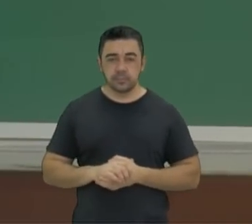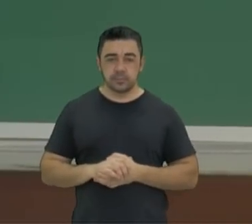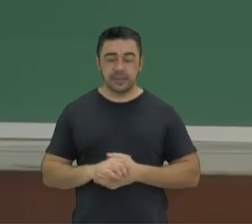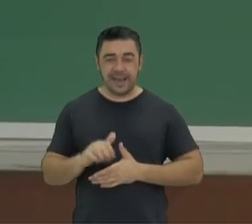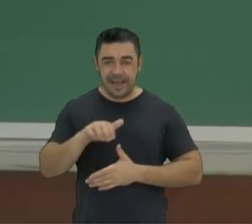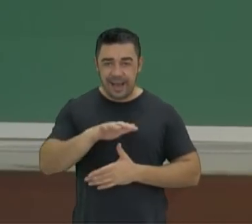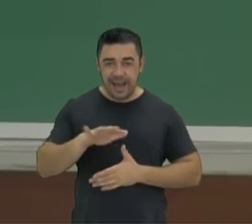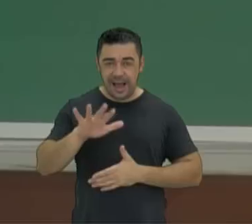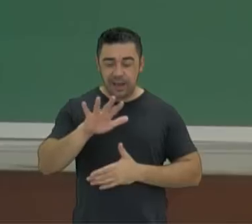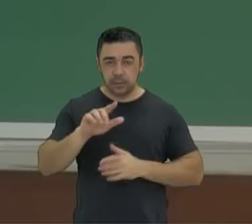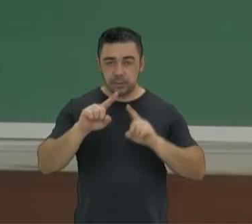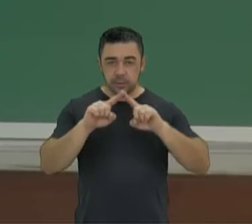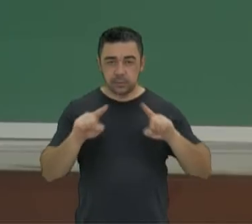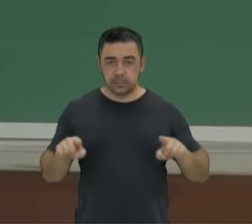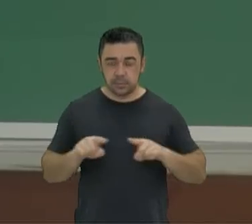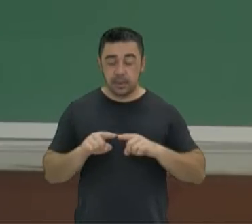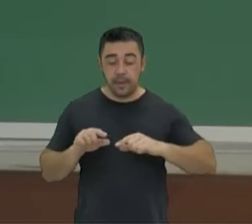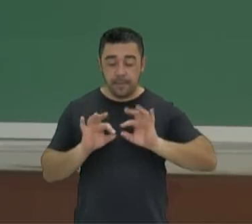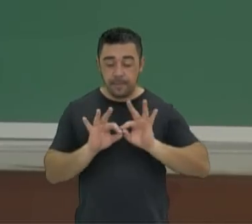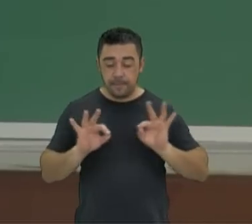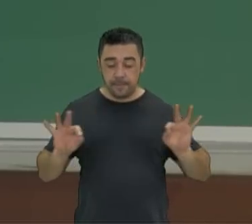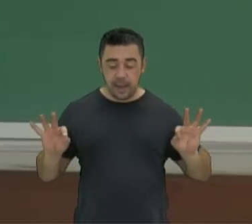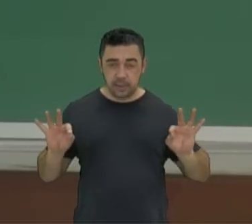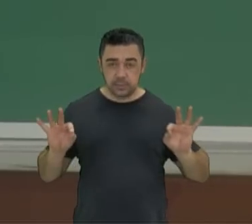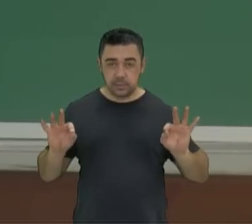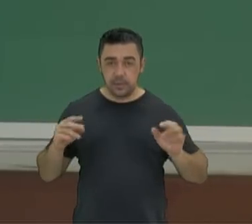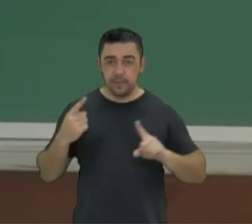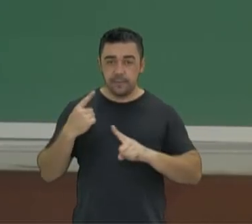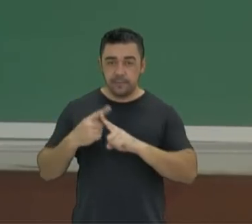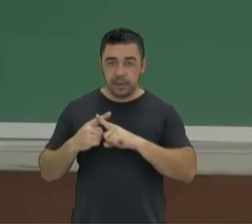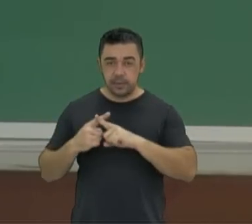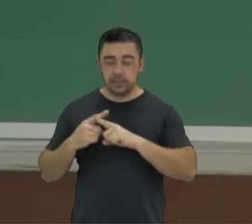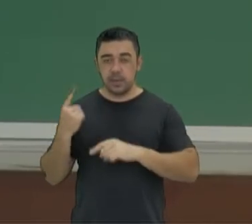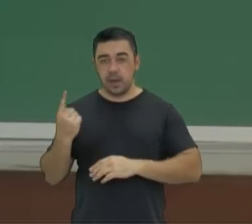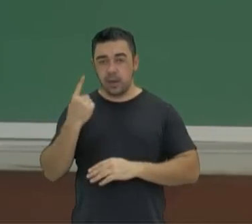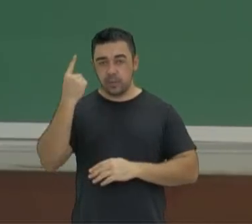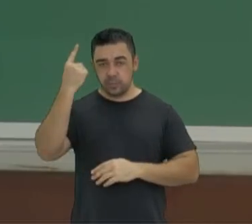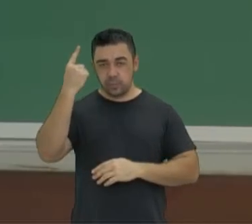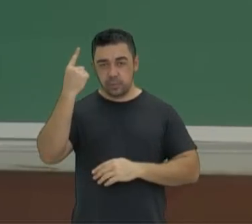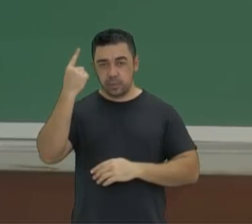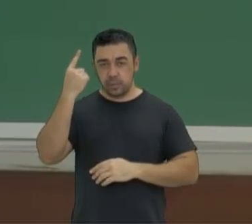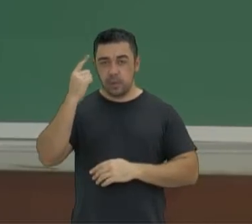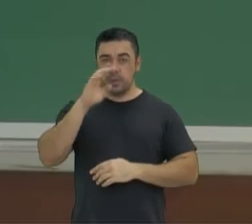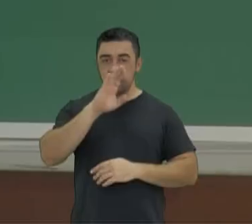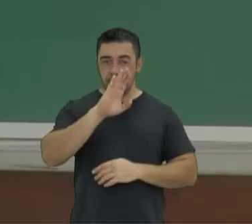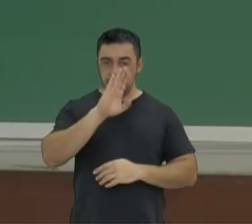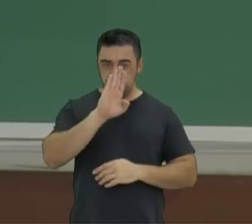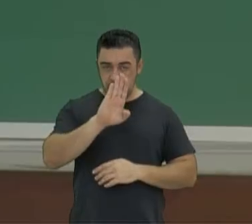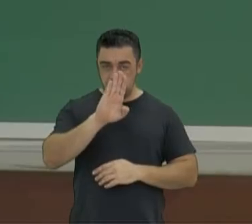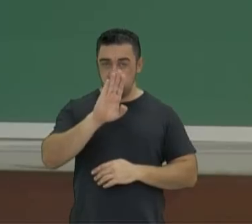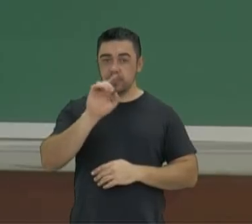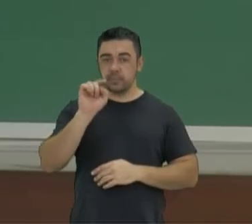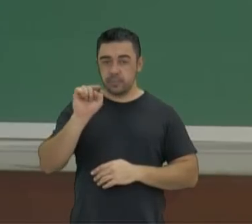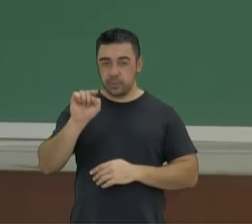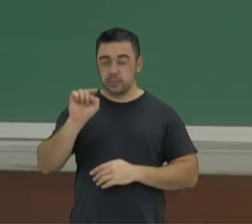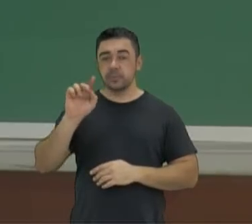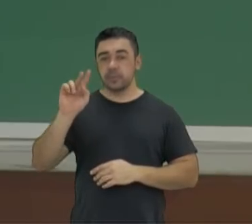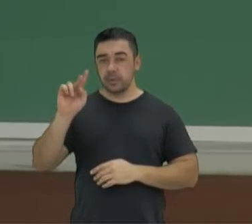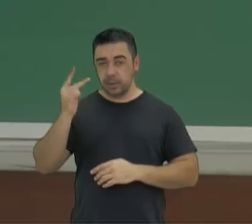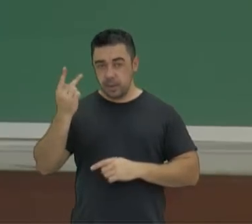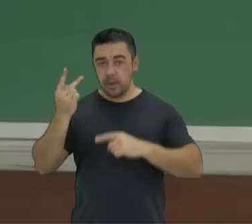do triângulo, base vezes altura. Então, vocês vão ter que identificar aqui no plano